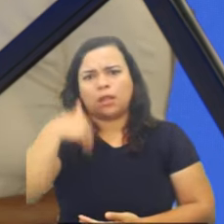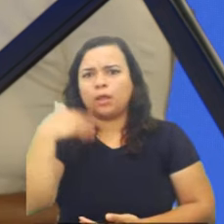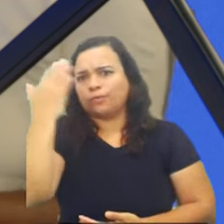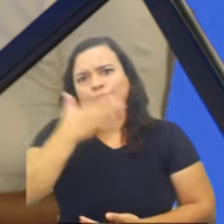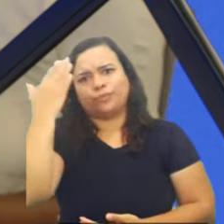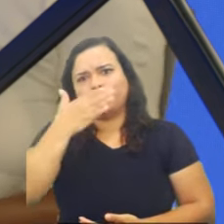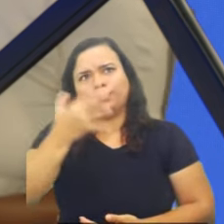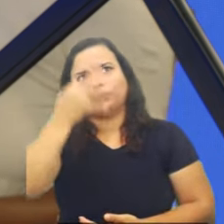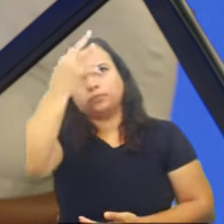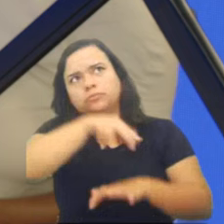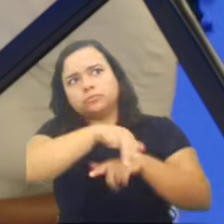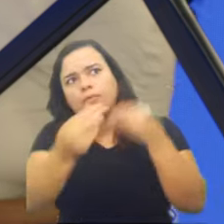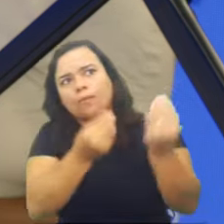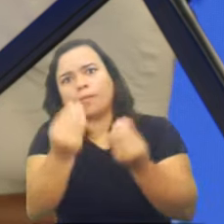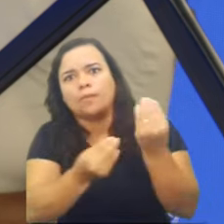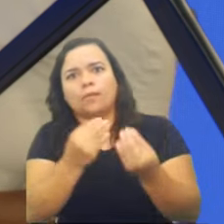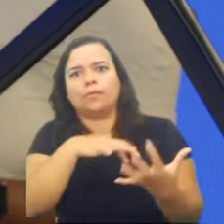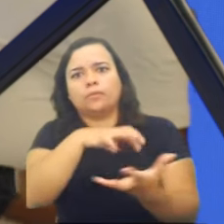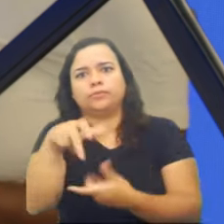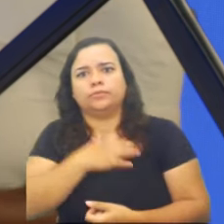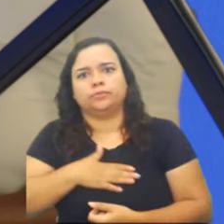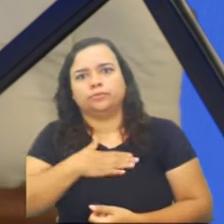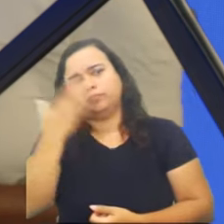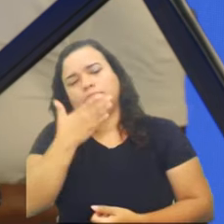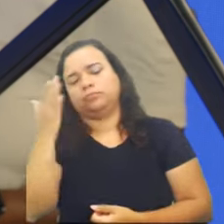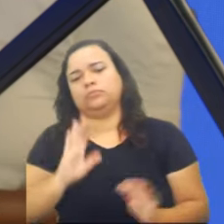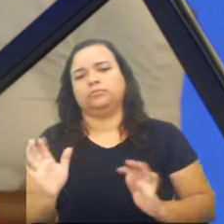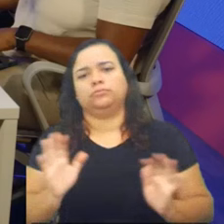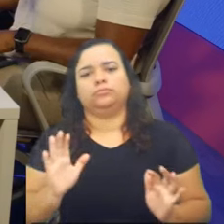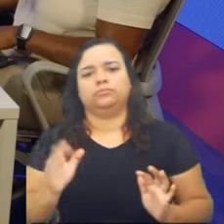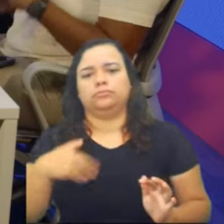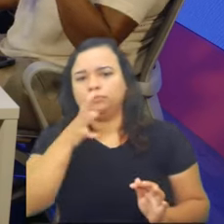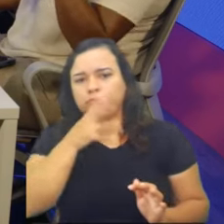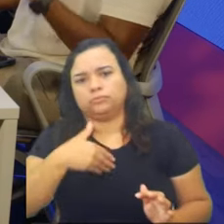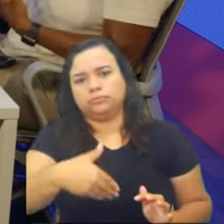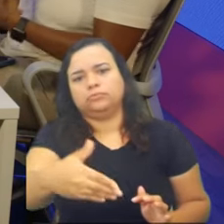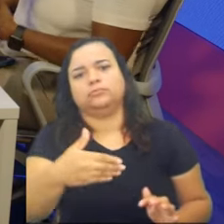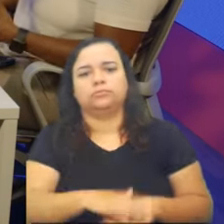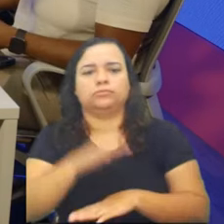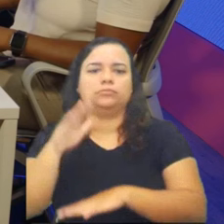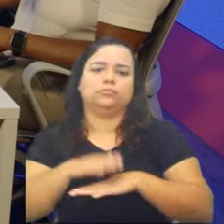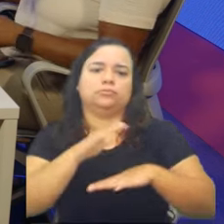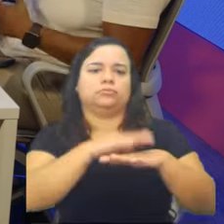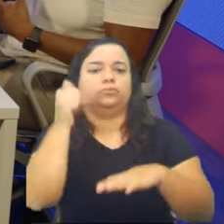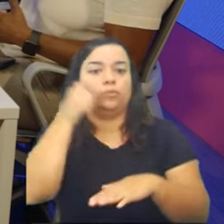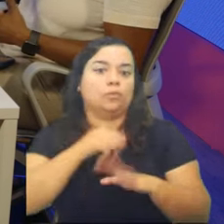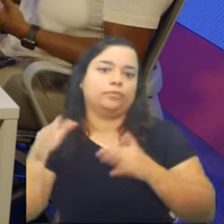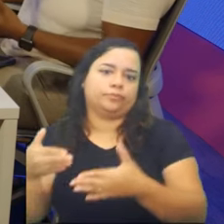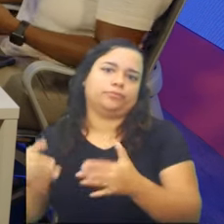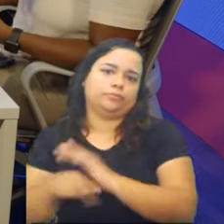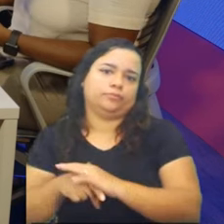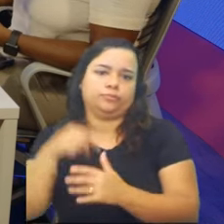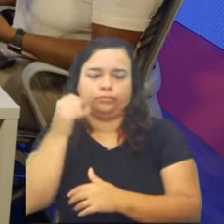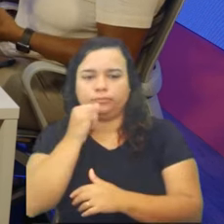consciência não vou ver não vou ver o mundo que eu gostaria mais friendly pr pra gente PR pras mulheres